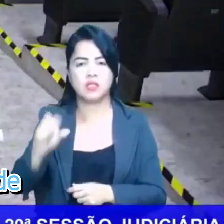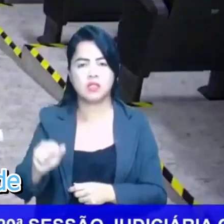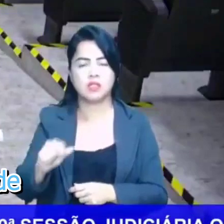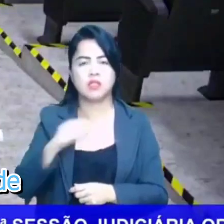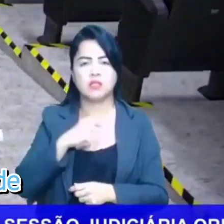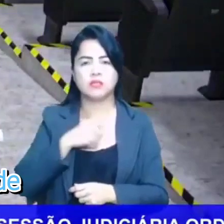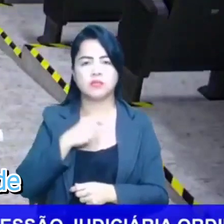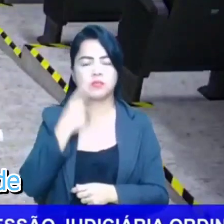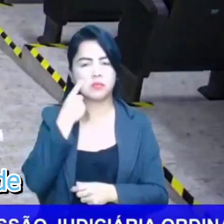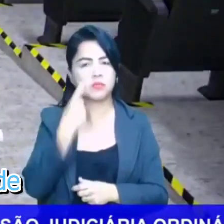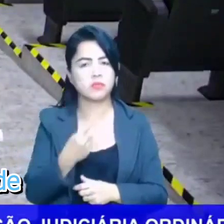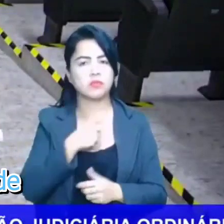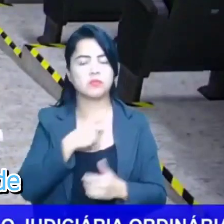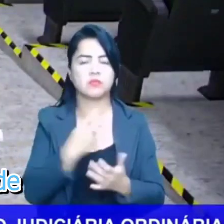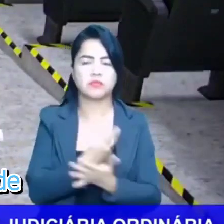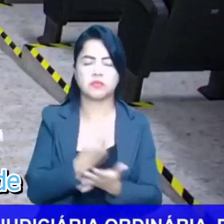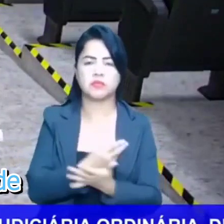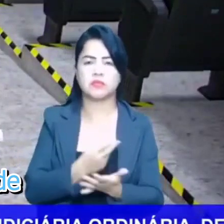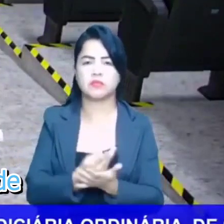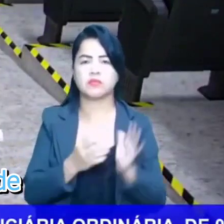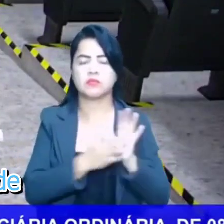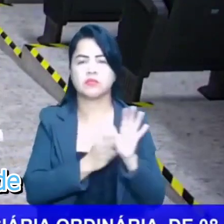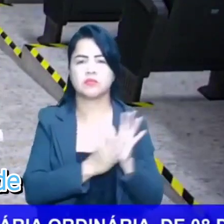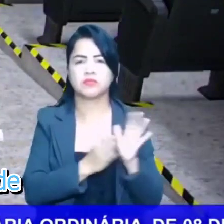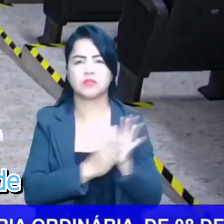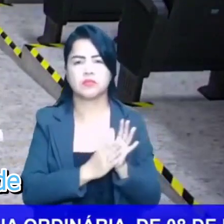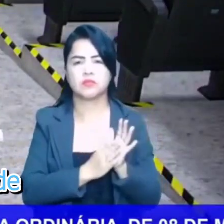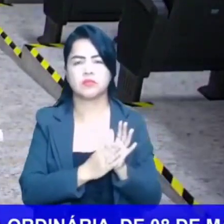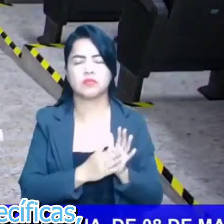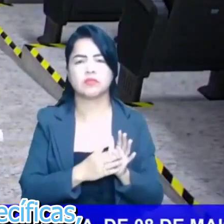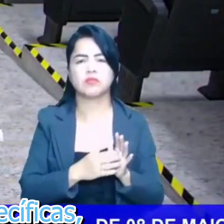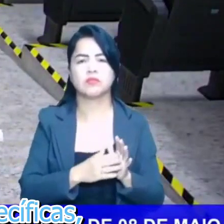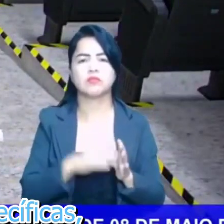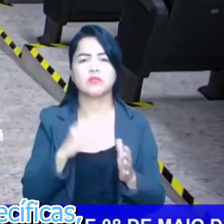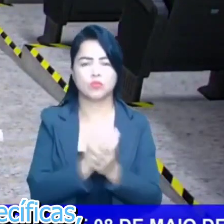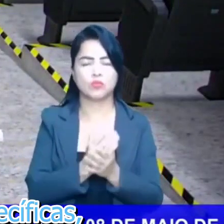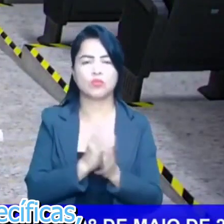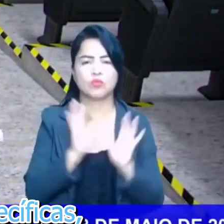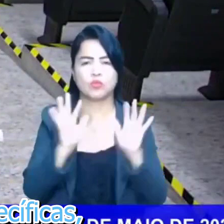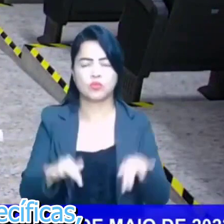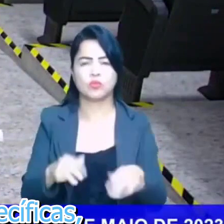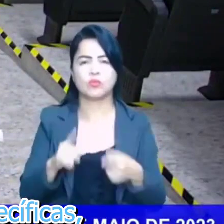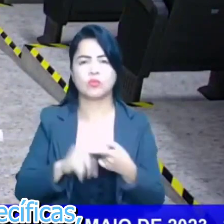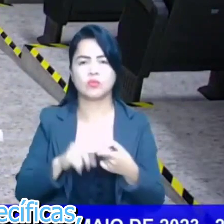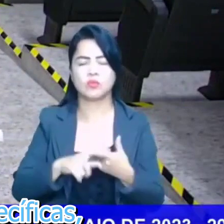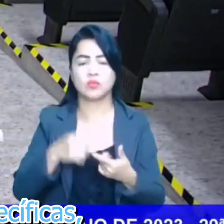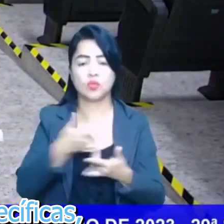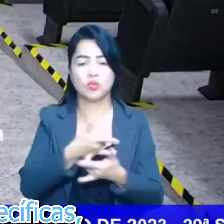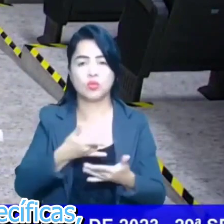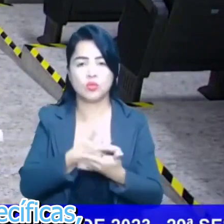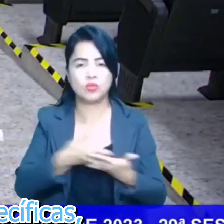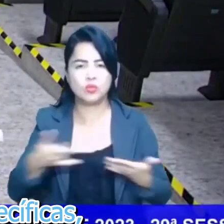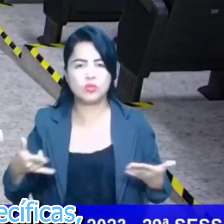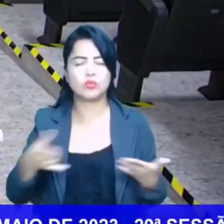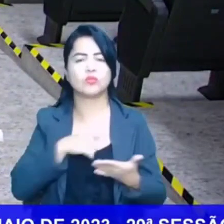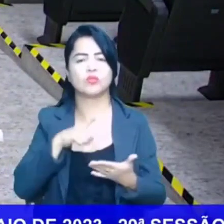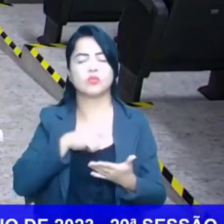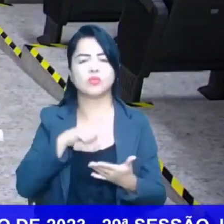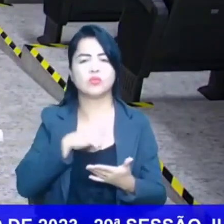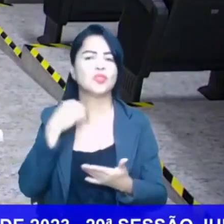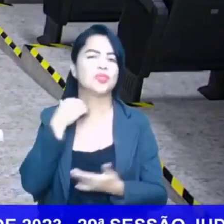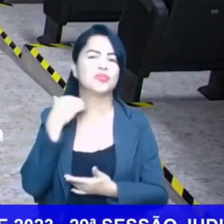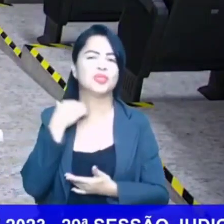falhas relativas à intempestividade na apresentação das contas finais e a não juntada dos extratos bancários das contas